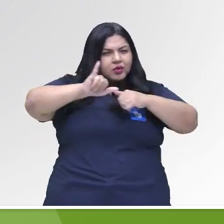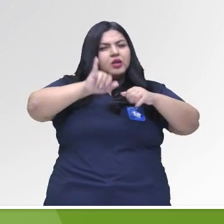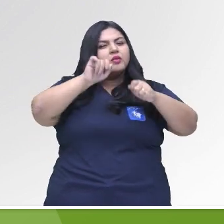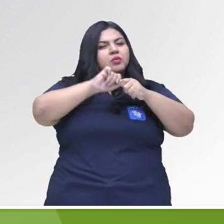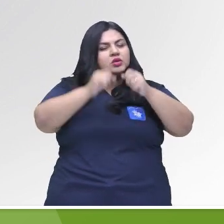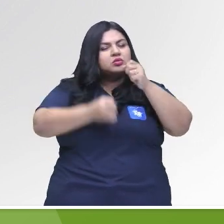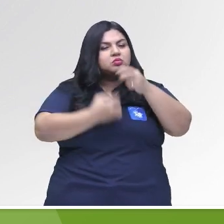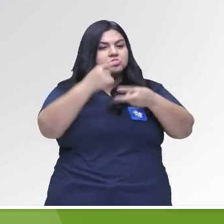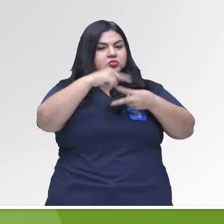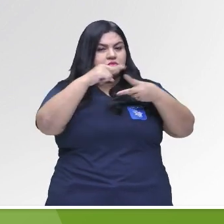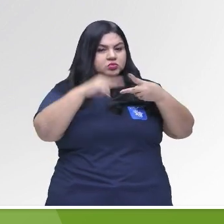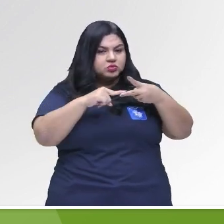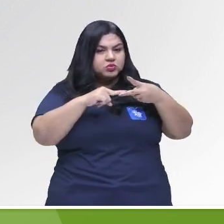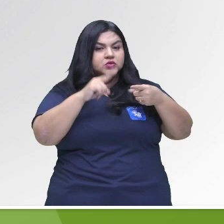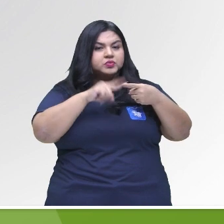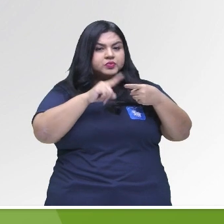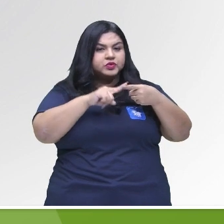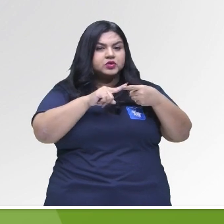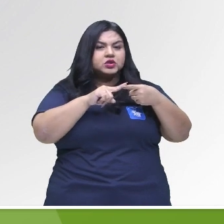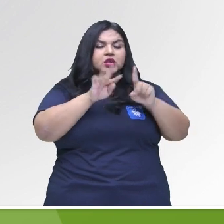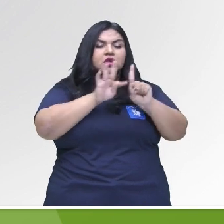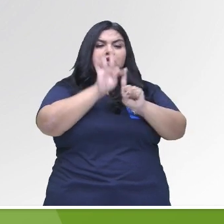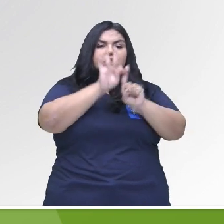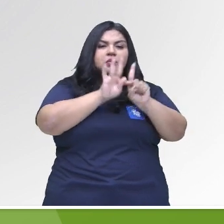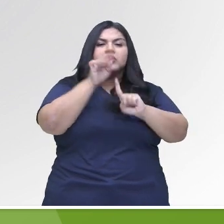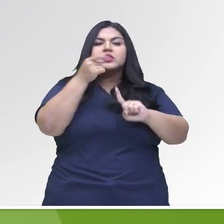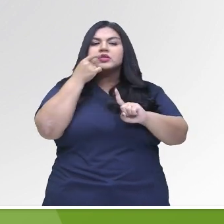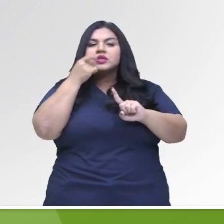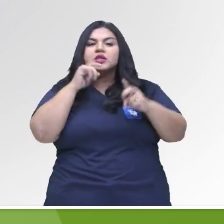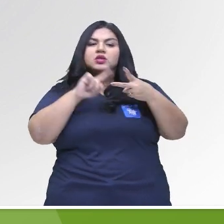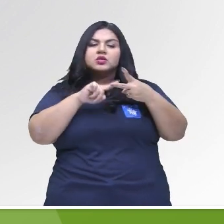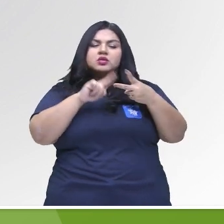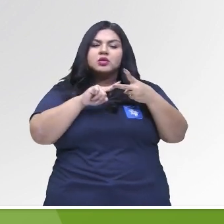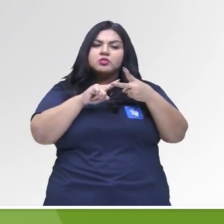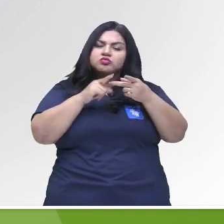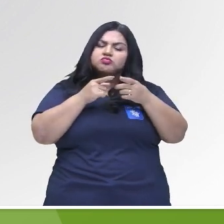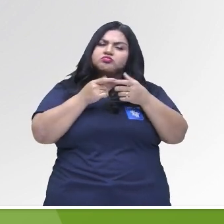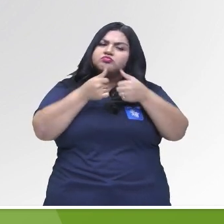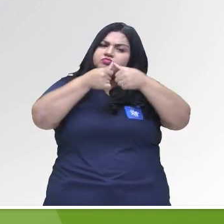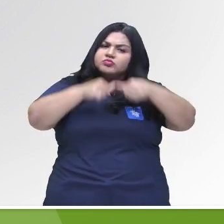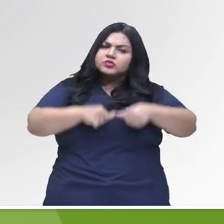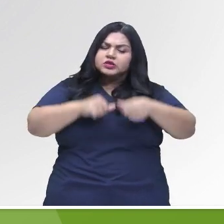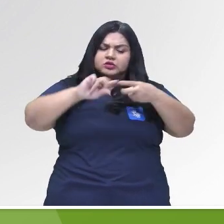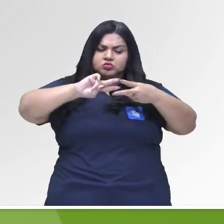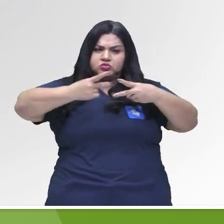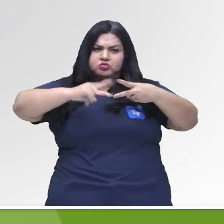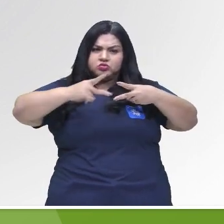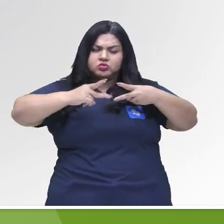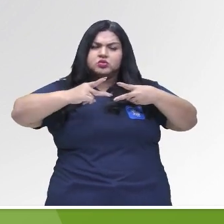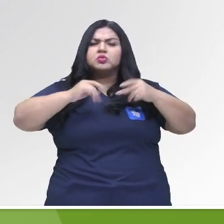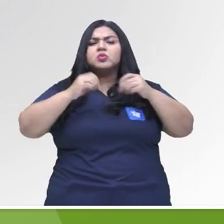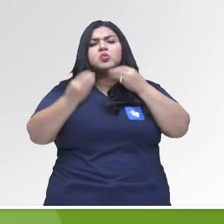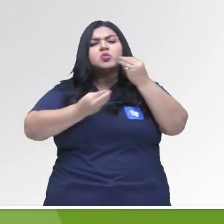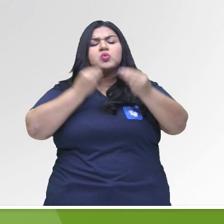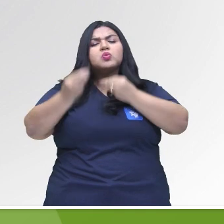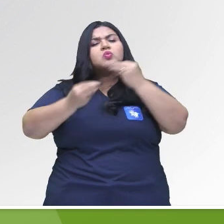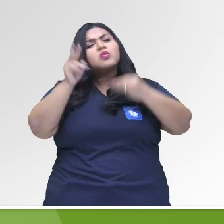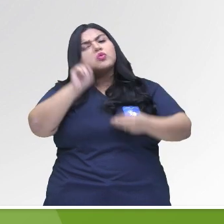ser termoplásticos ou termofixos. Então, a gente tem essas duas classificações e como é que eu